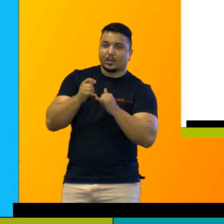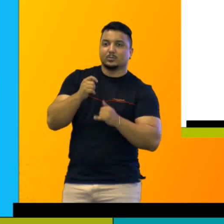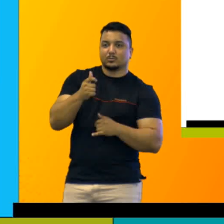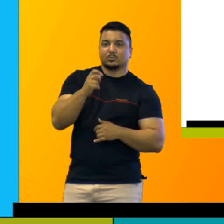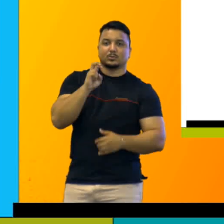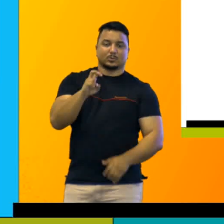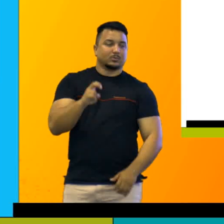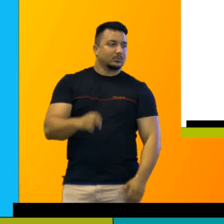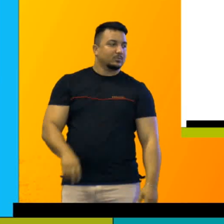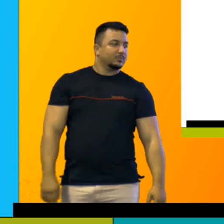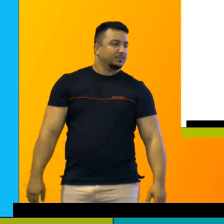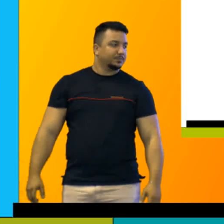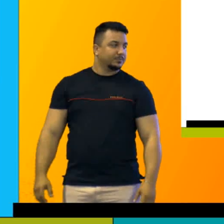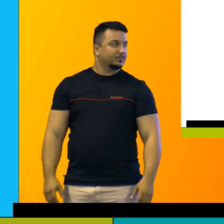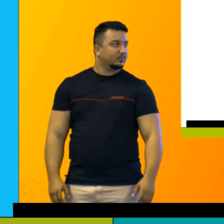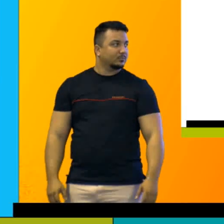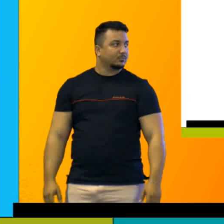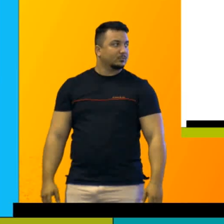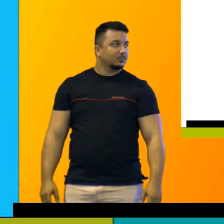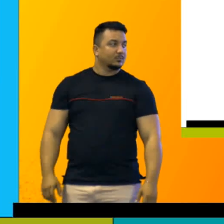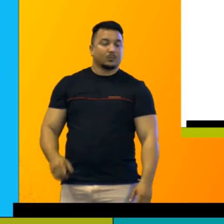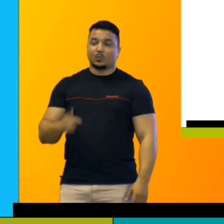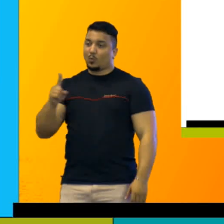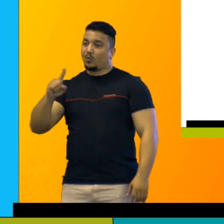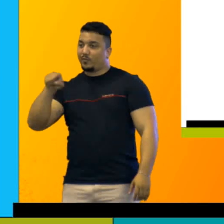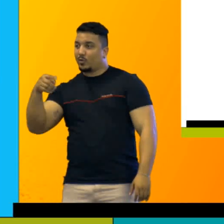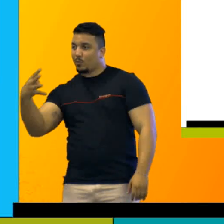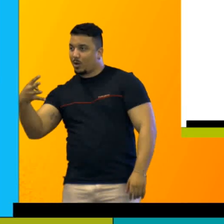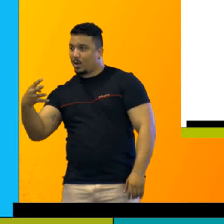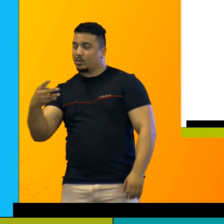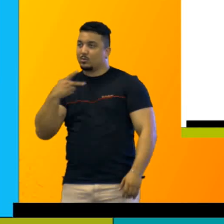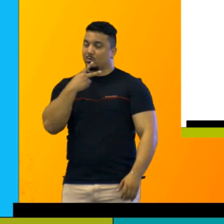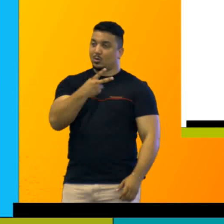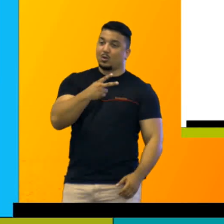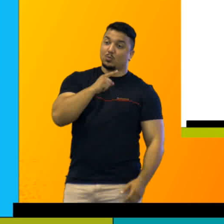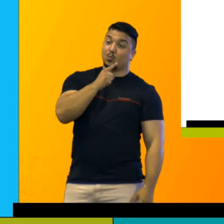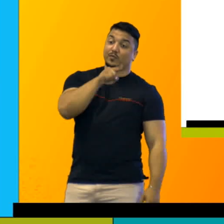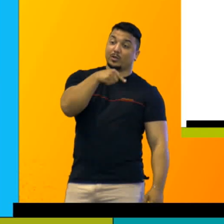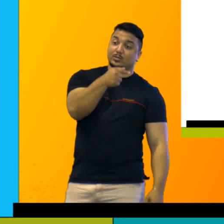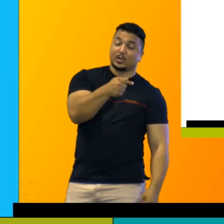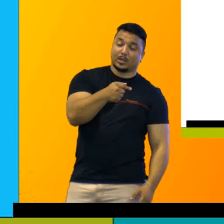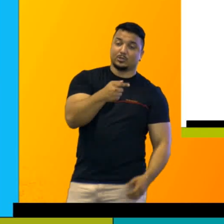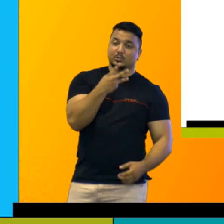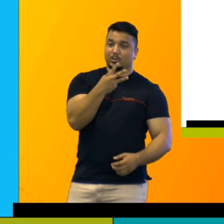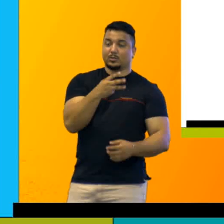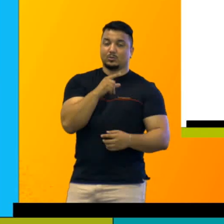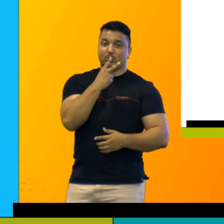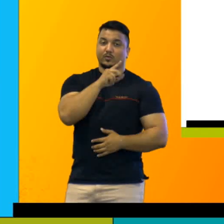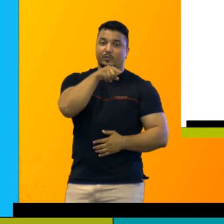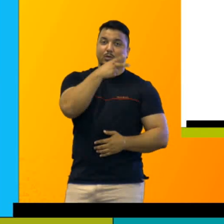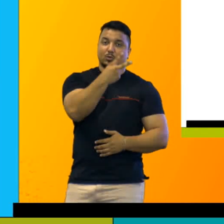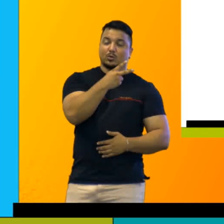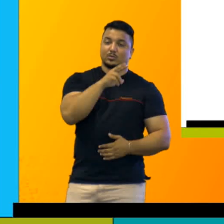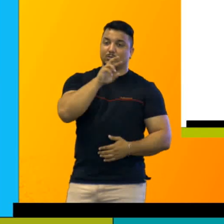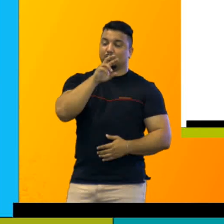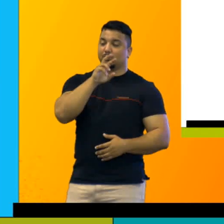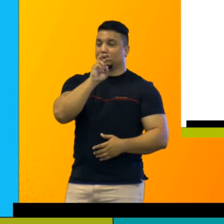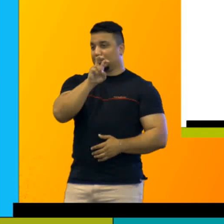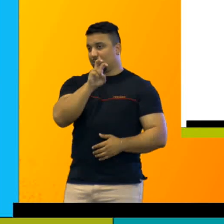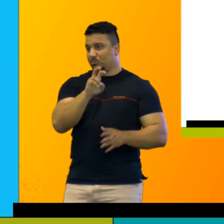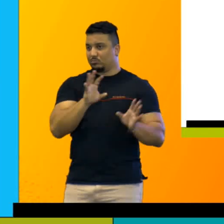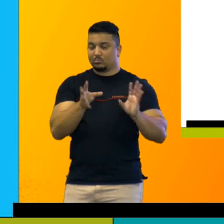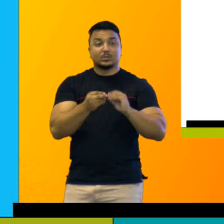O próximo já passa de 5. Então, 1,4 é a raiz de 2, 1,7 é a raiz de 3, 2,2 é a raiz de 5. Mas se você